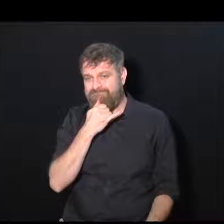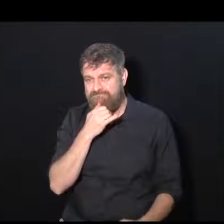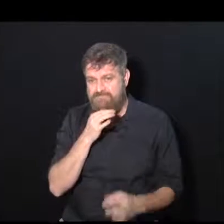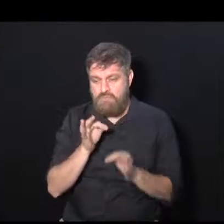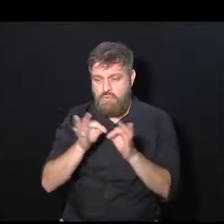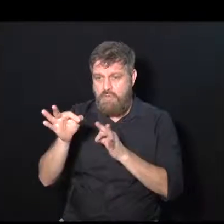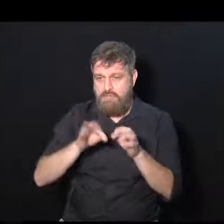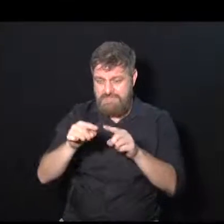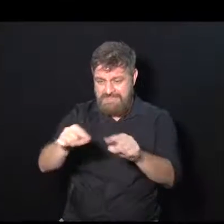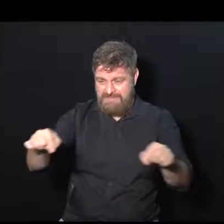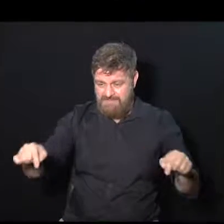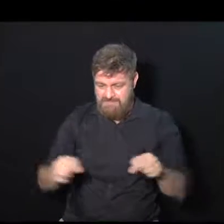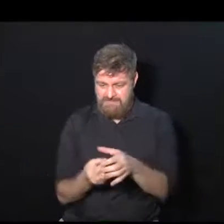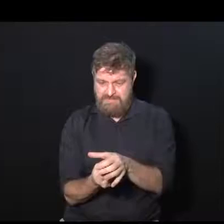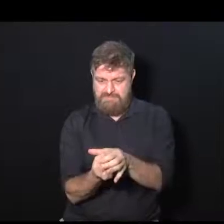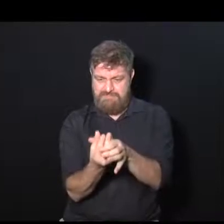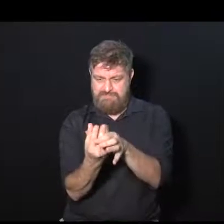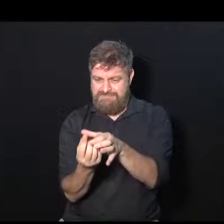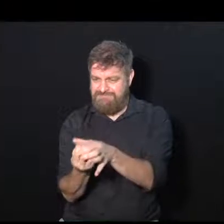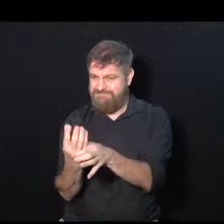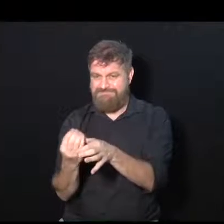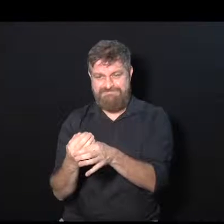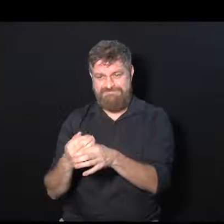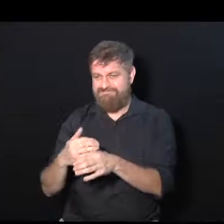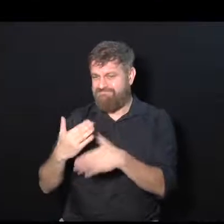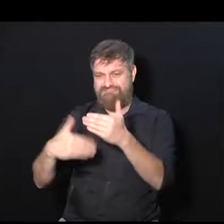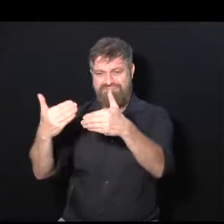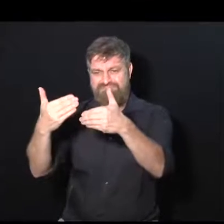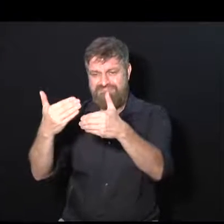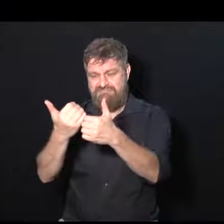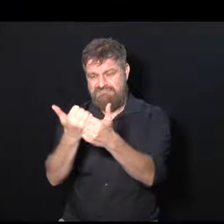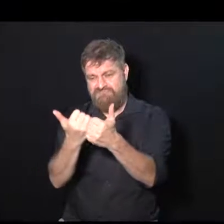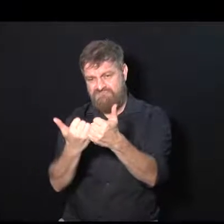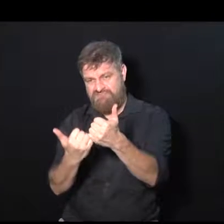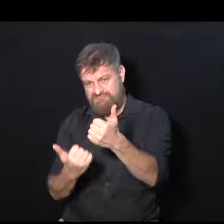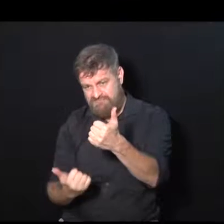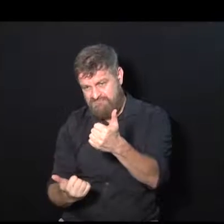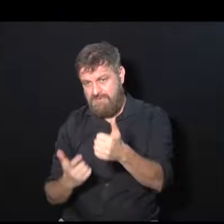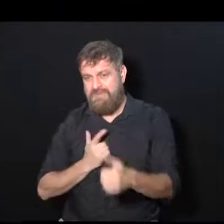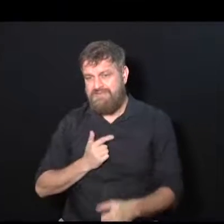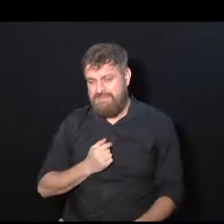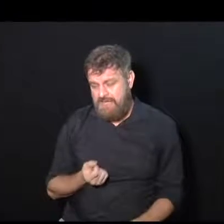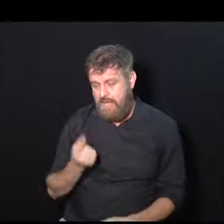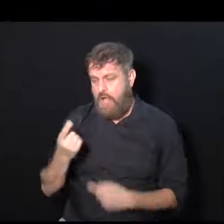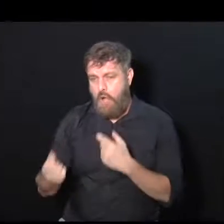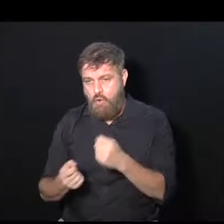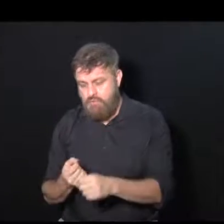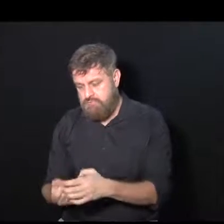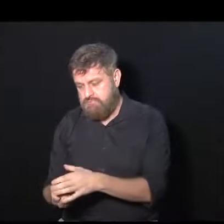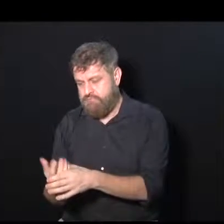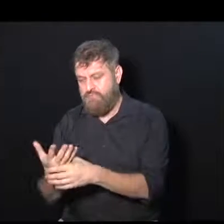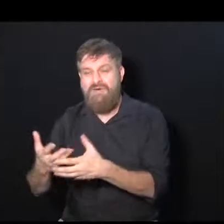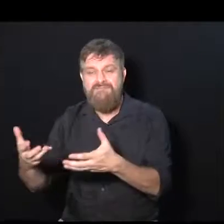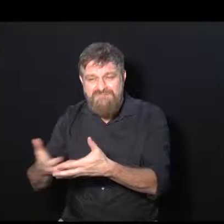do Viveiro de Mudas não prosperou, mas eles continuam com hortas orgânicas.